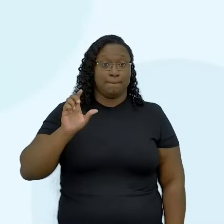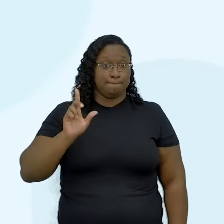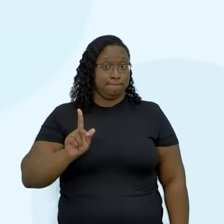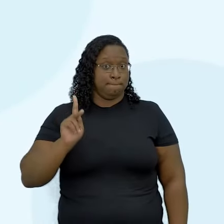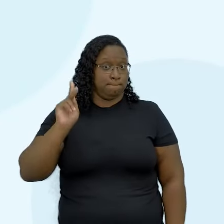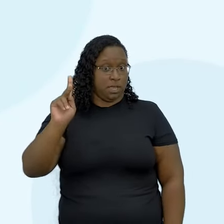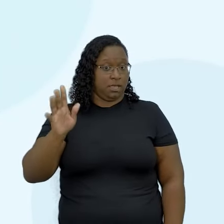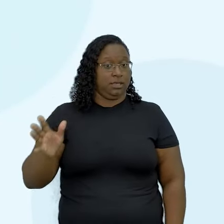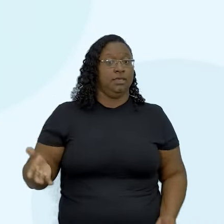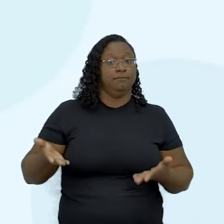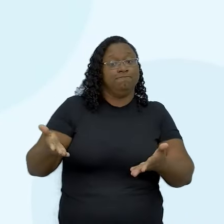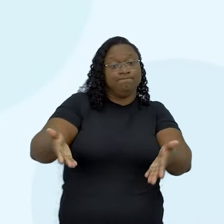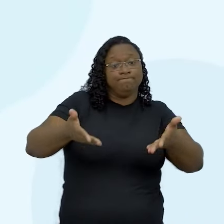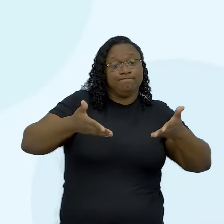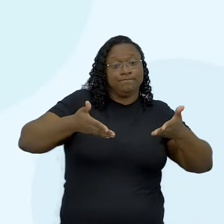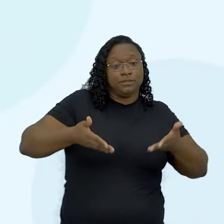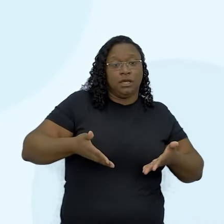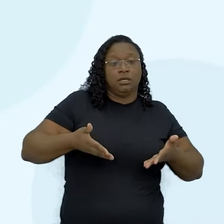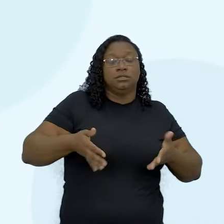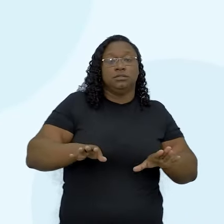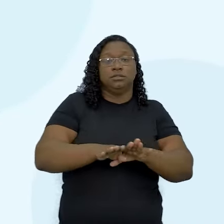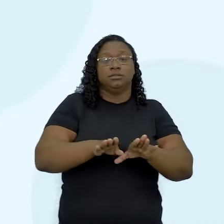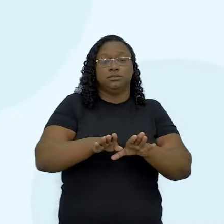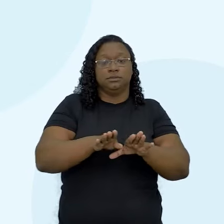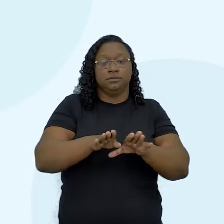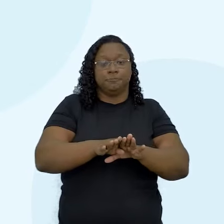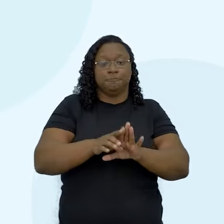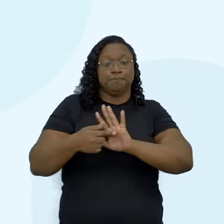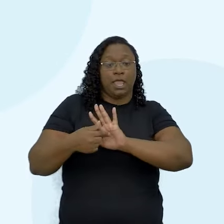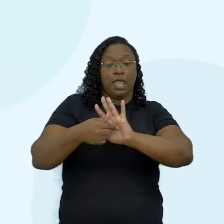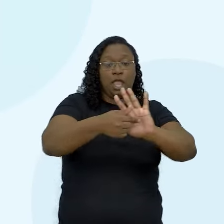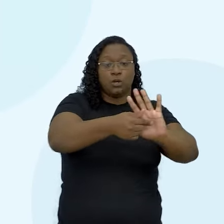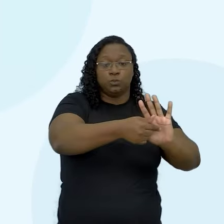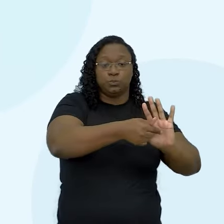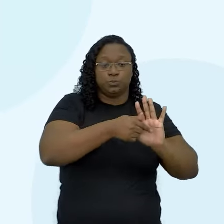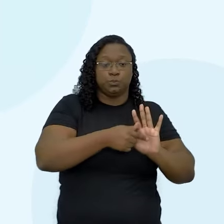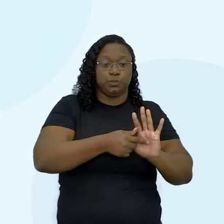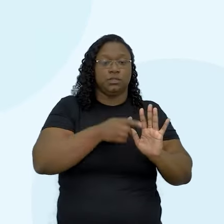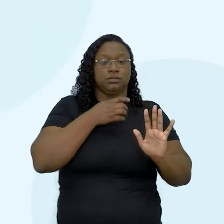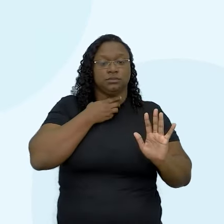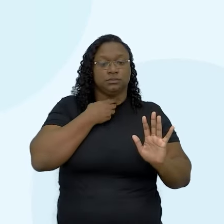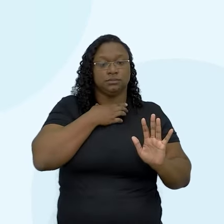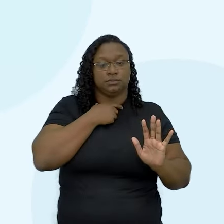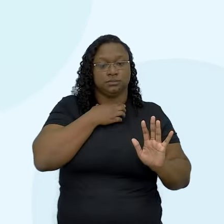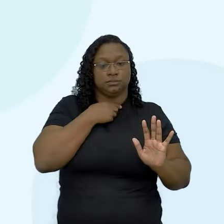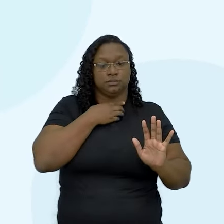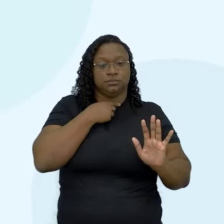do Bauman, porque ele fala que o Zygmunt Bauman, ele já até apontou, né, que o que